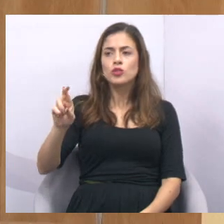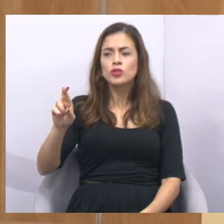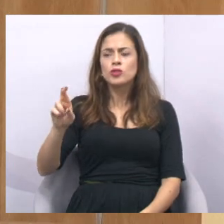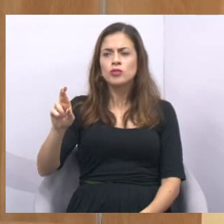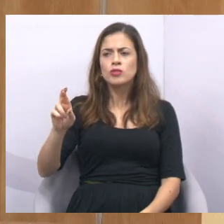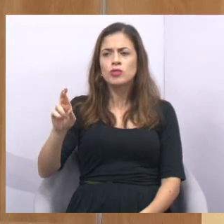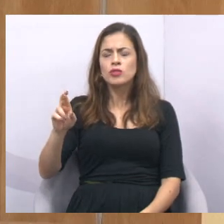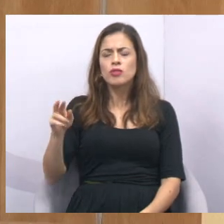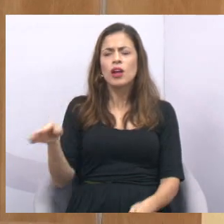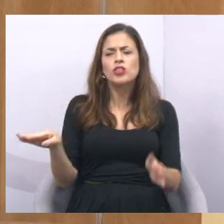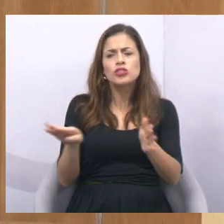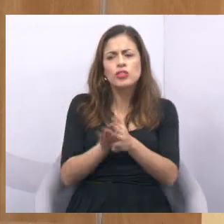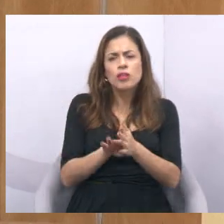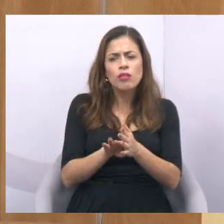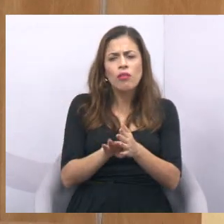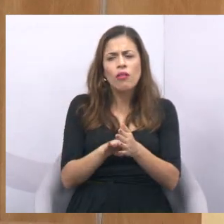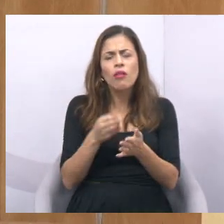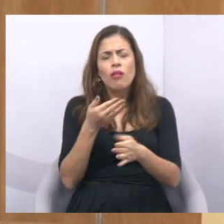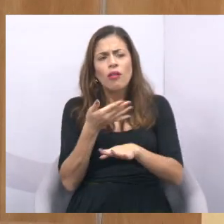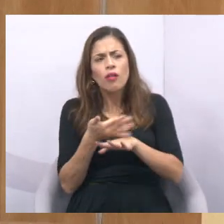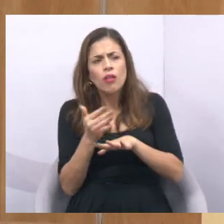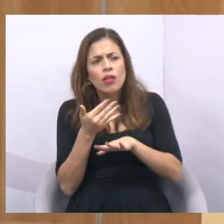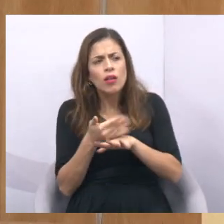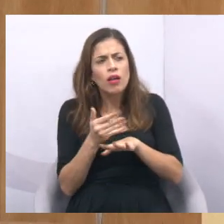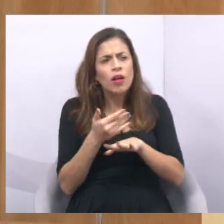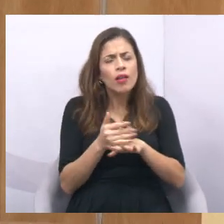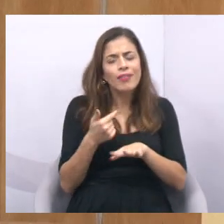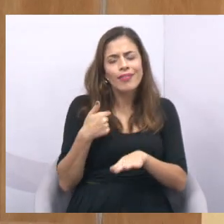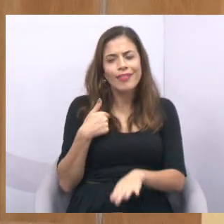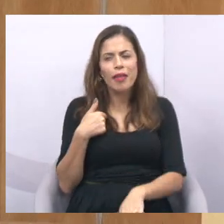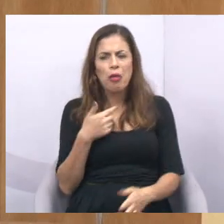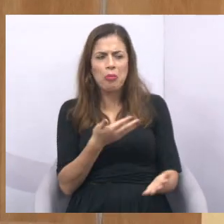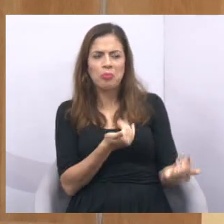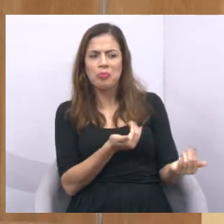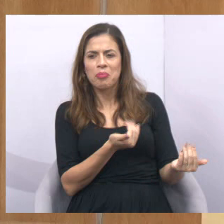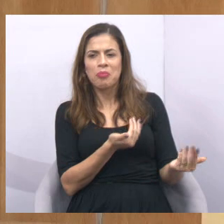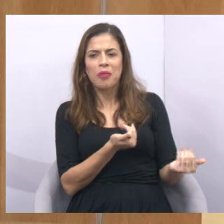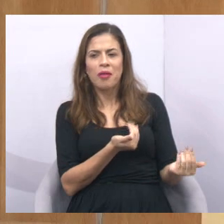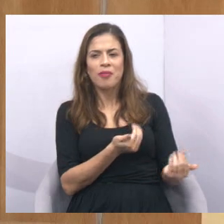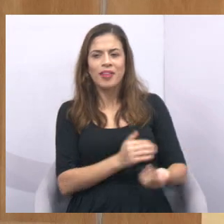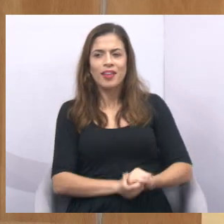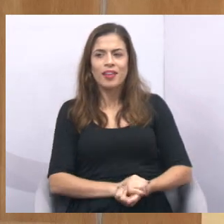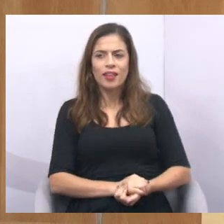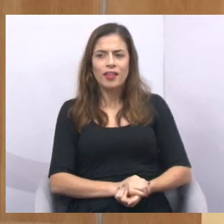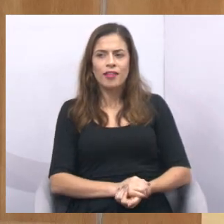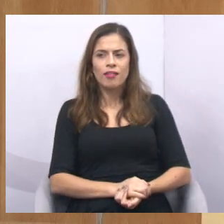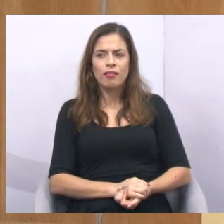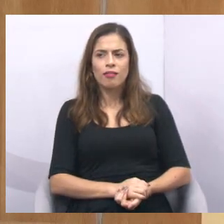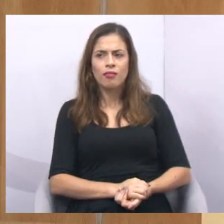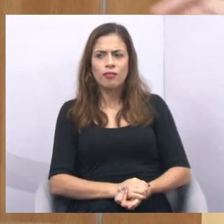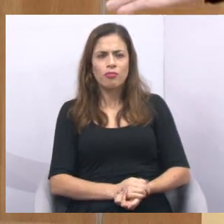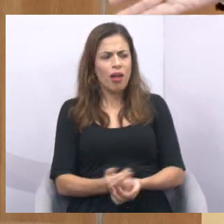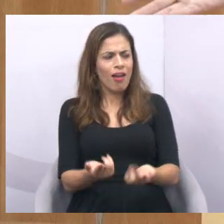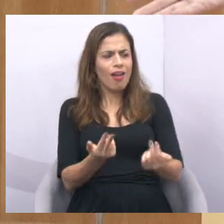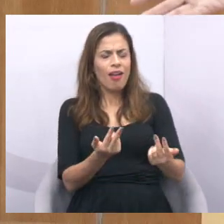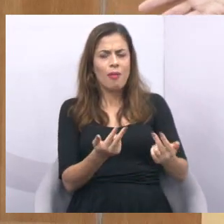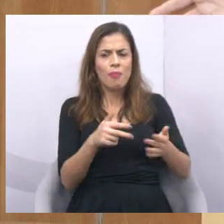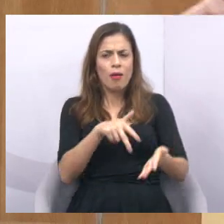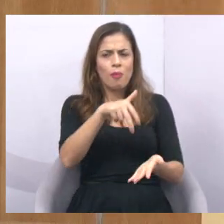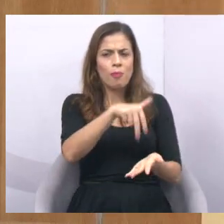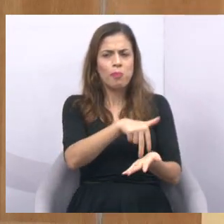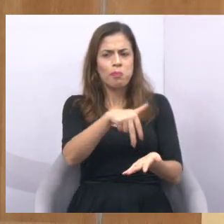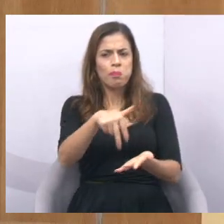E o Júnior chegou, começou a treinar, e eu, molecão, né? Jogava na mesma posição que o Júnior, era